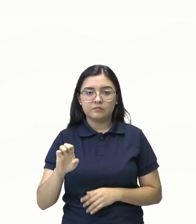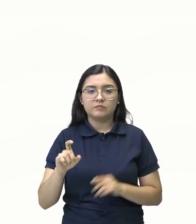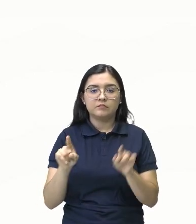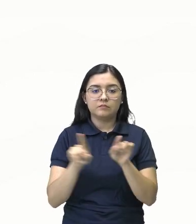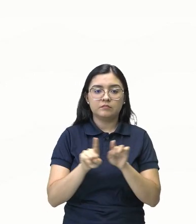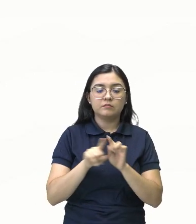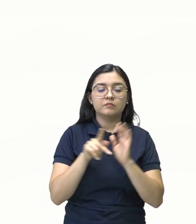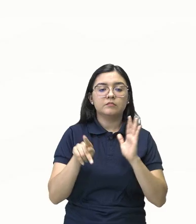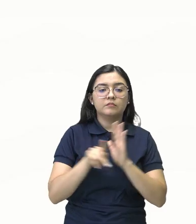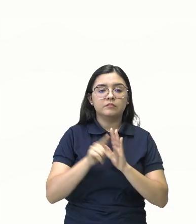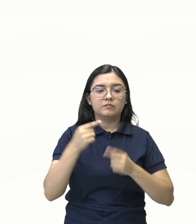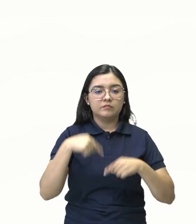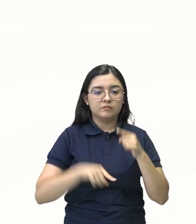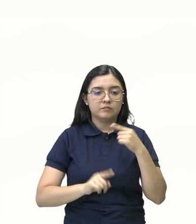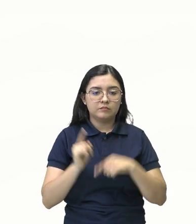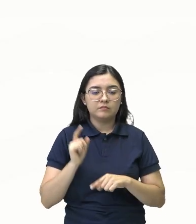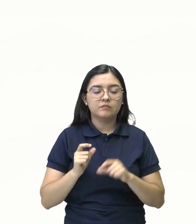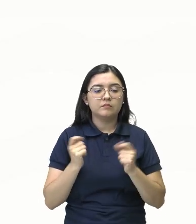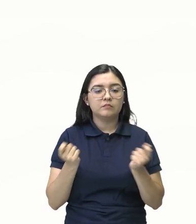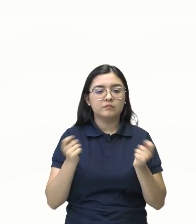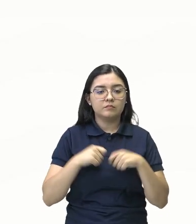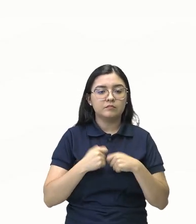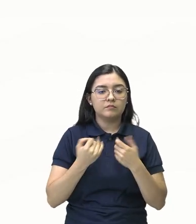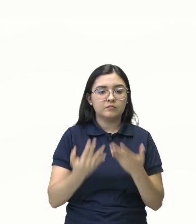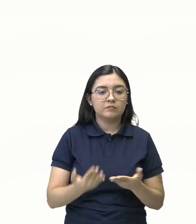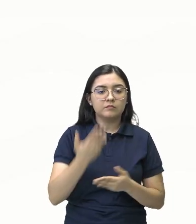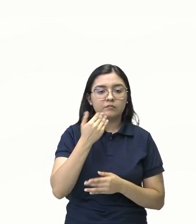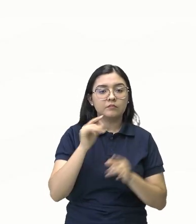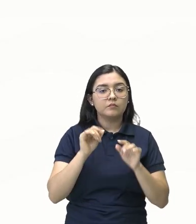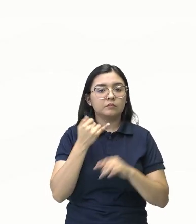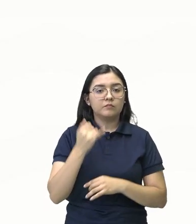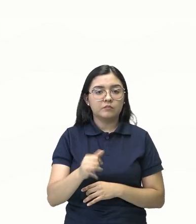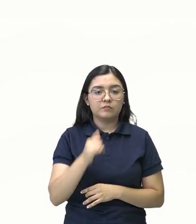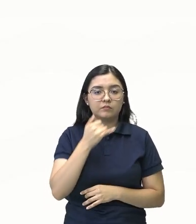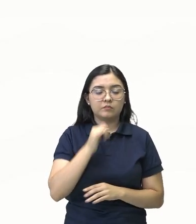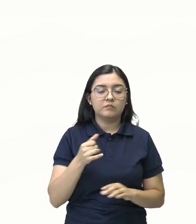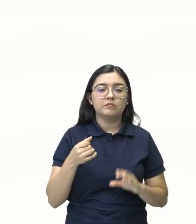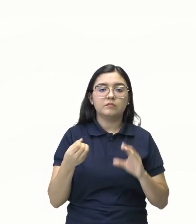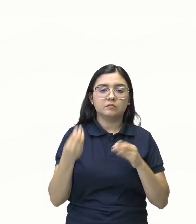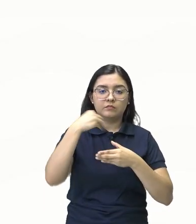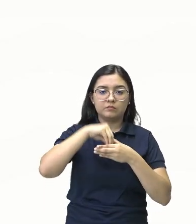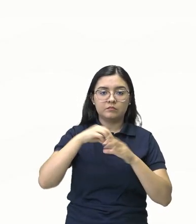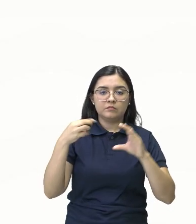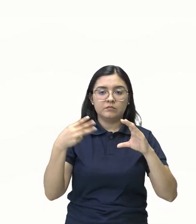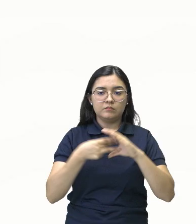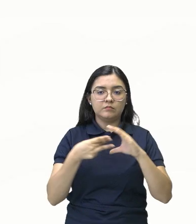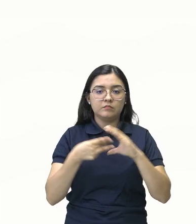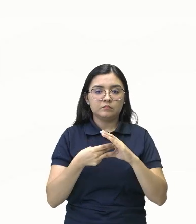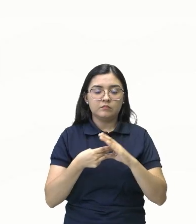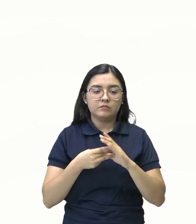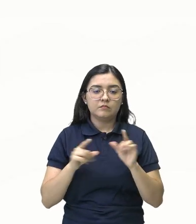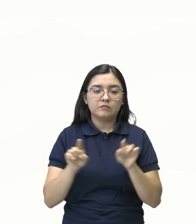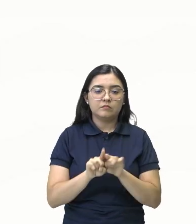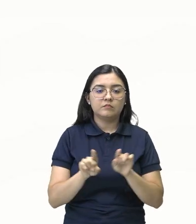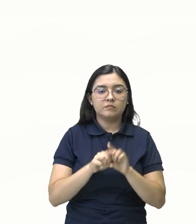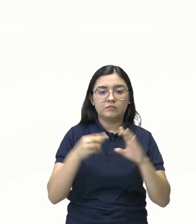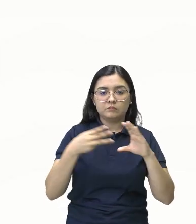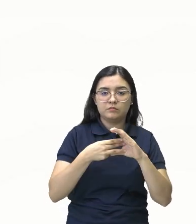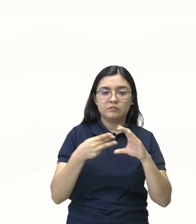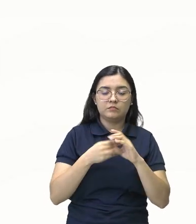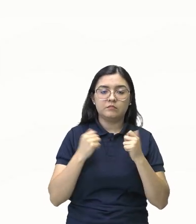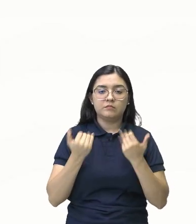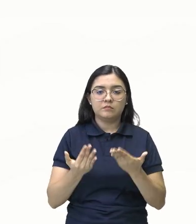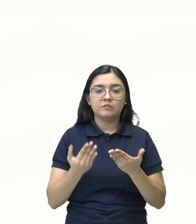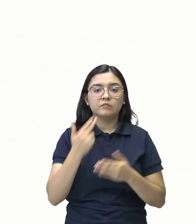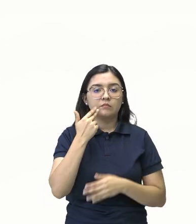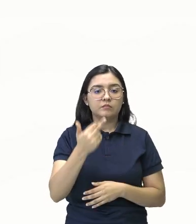seu metabolismo, vão fornecer alimento ou energia para a célula, e a célula fornece nutrientes para eles. Por